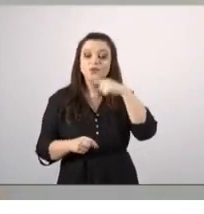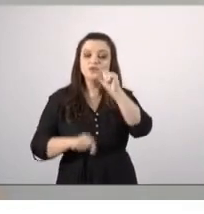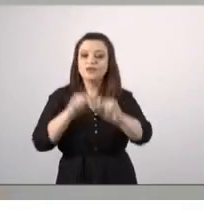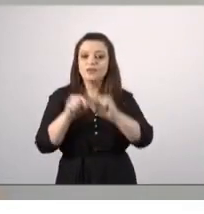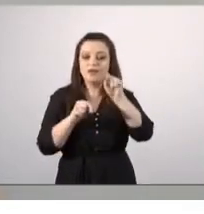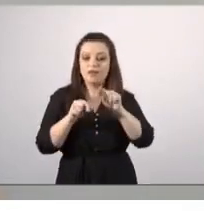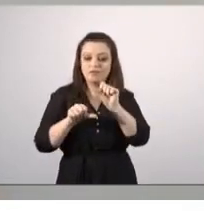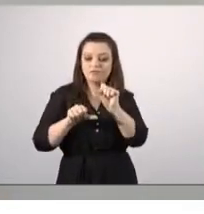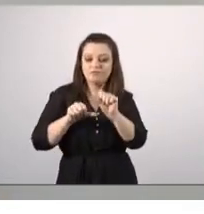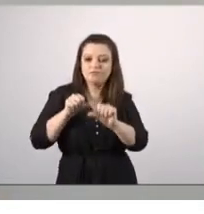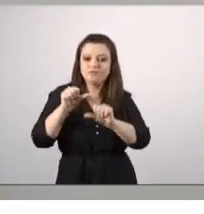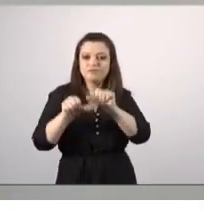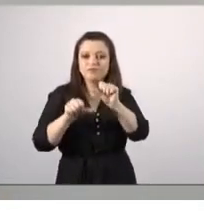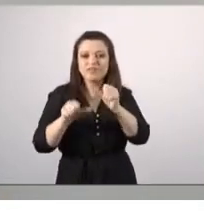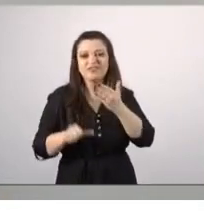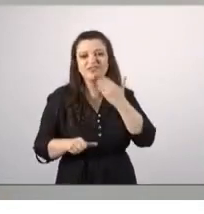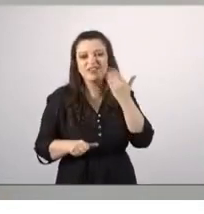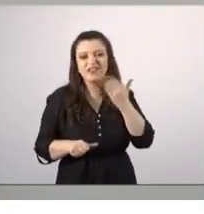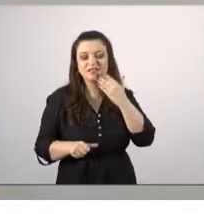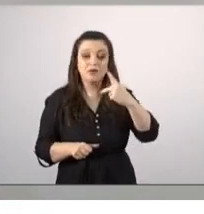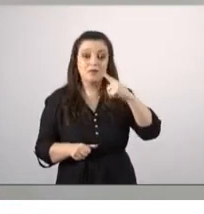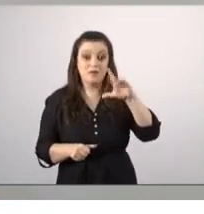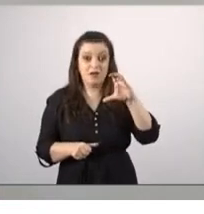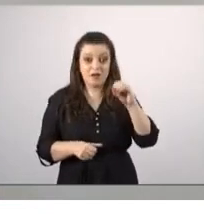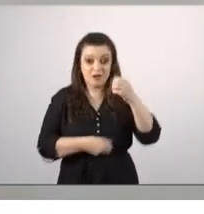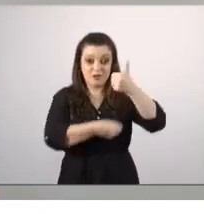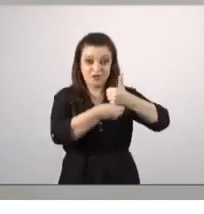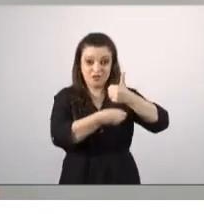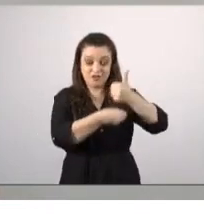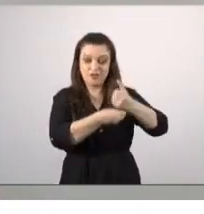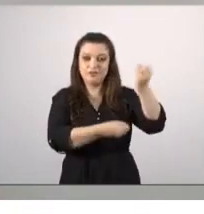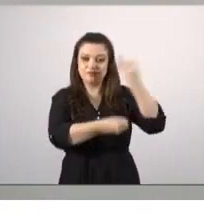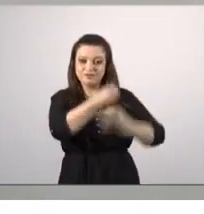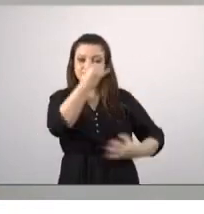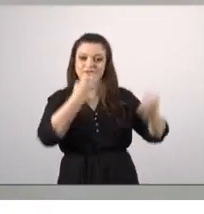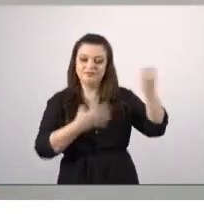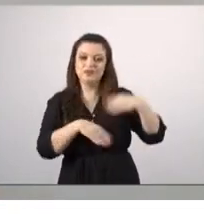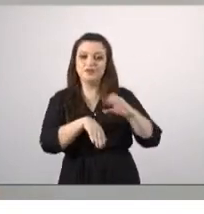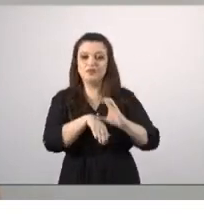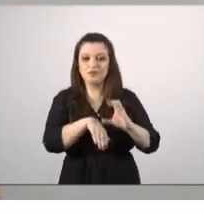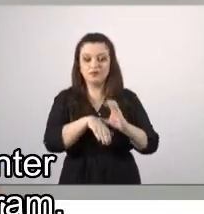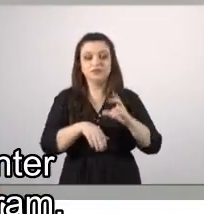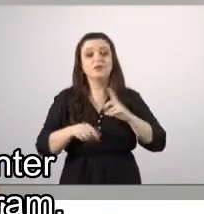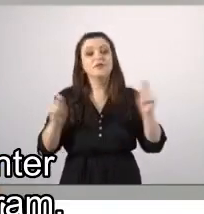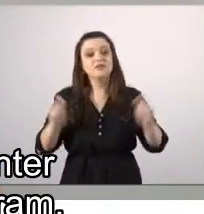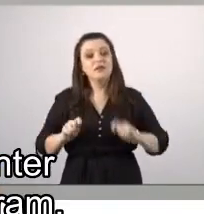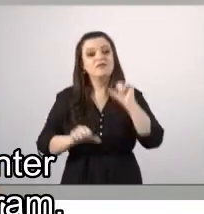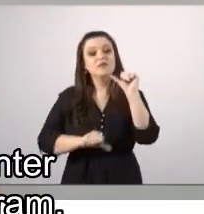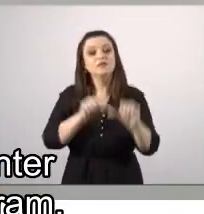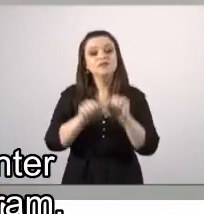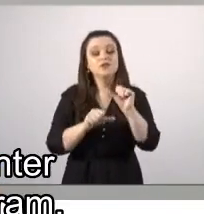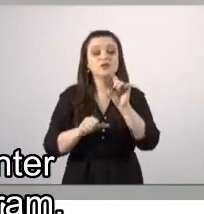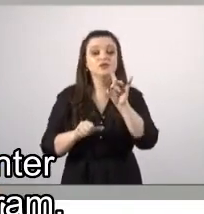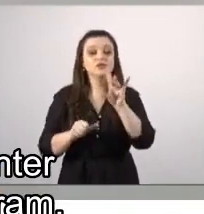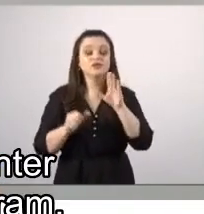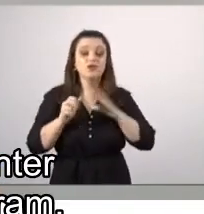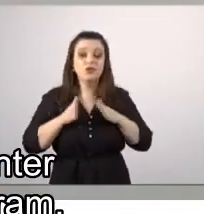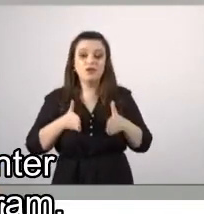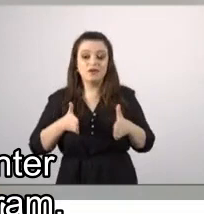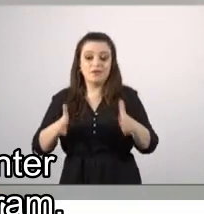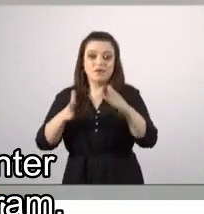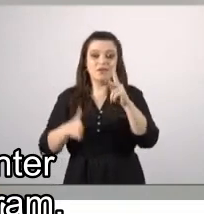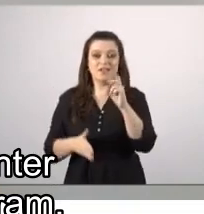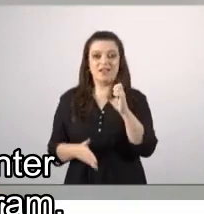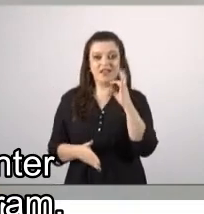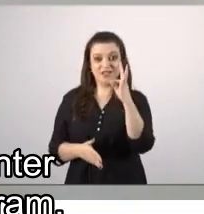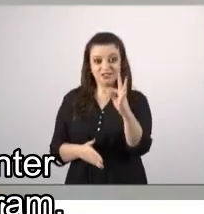suaves, muito mencionadas pelo Paulo durante o curso, que não só vão ocorrer em nossa ida para quente, mas que começaram desde quando topamos